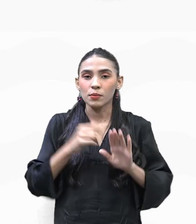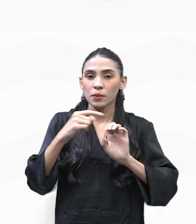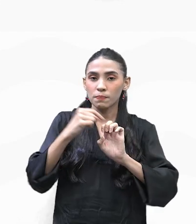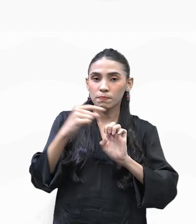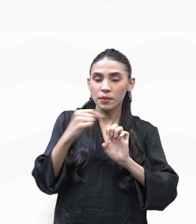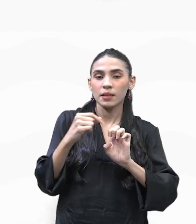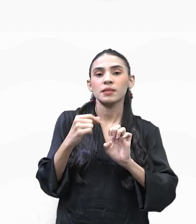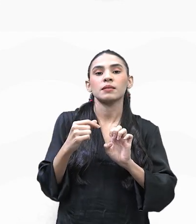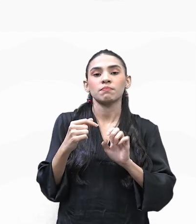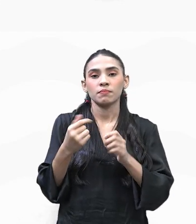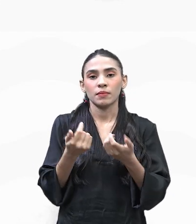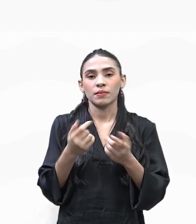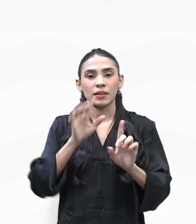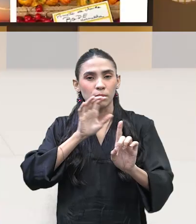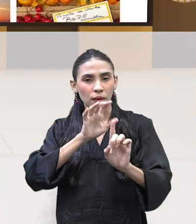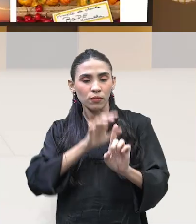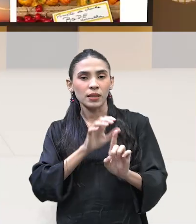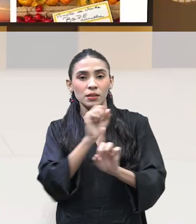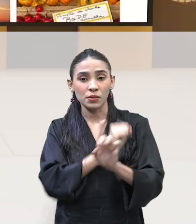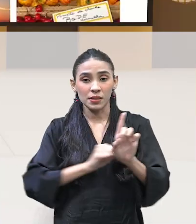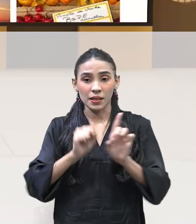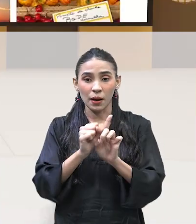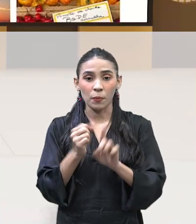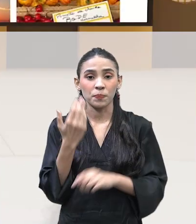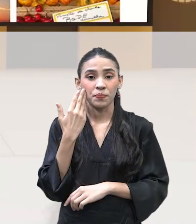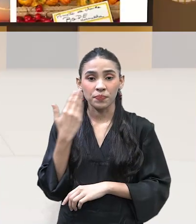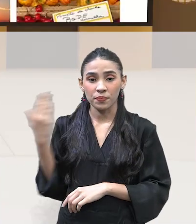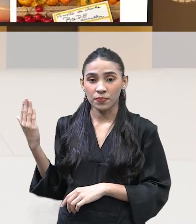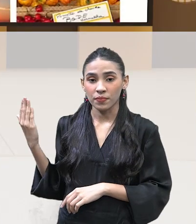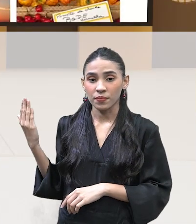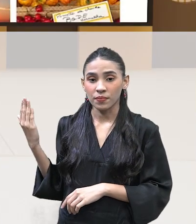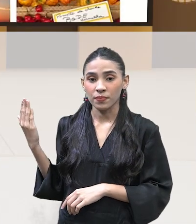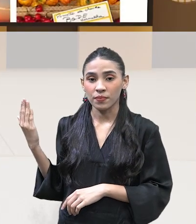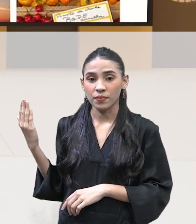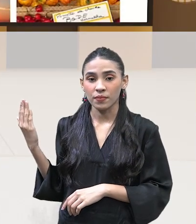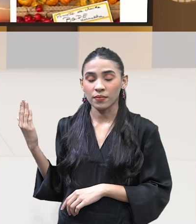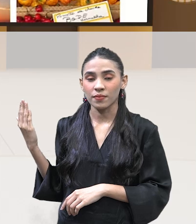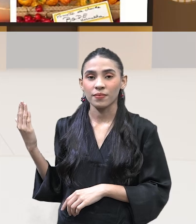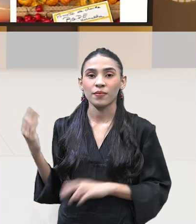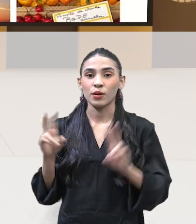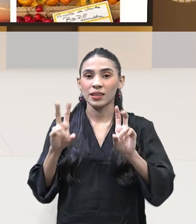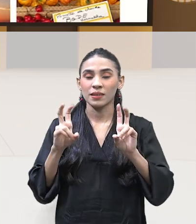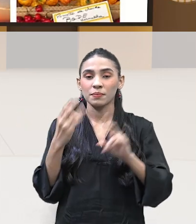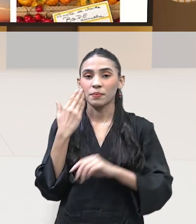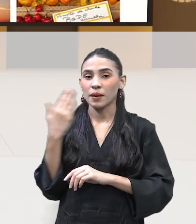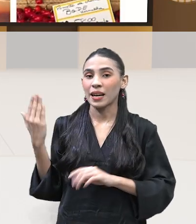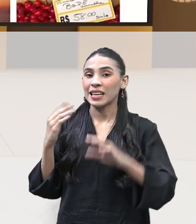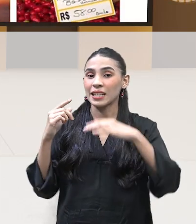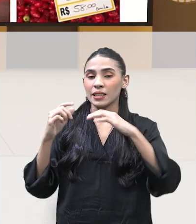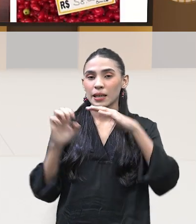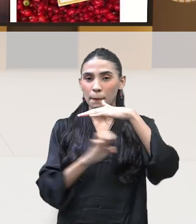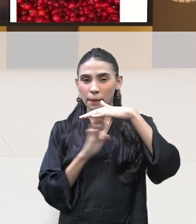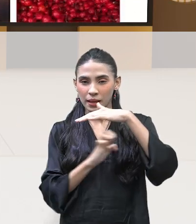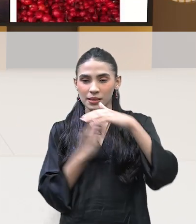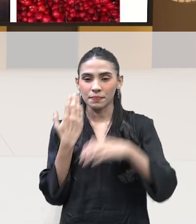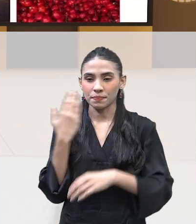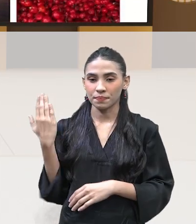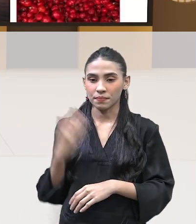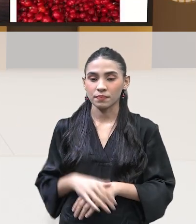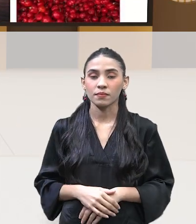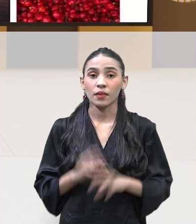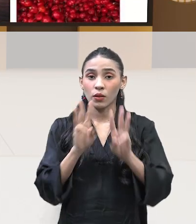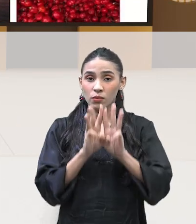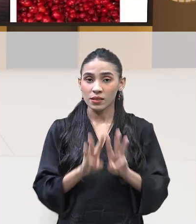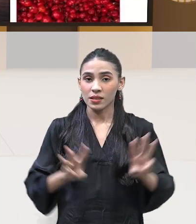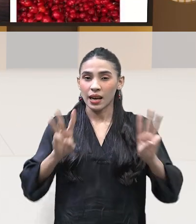faz esse impacto social. E a gente vai apresentar a Soul Brasil. Vou ler aqui que a gente está no site deles e ele